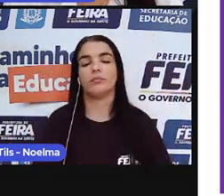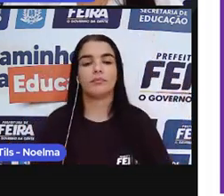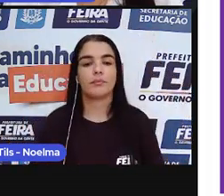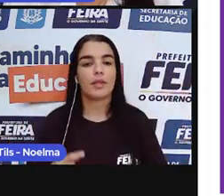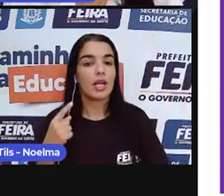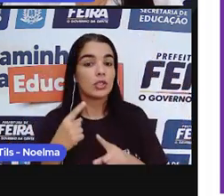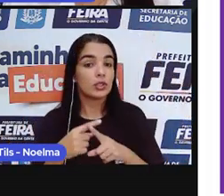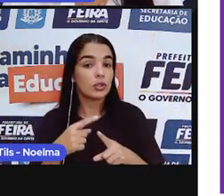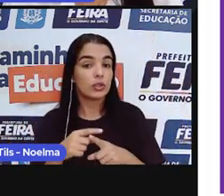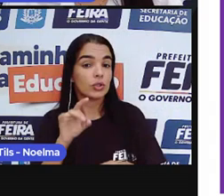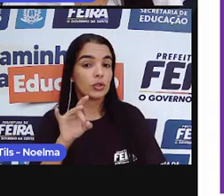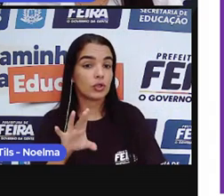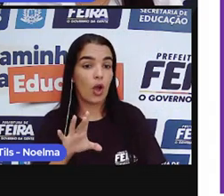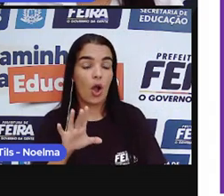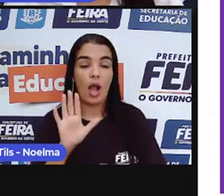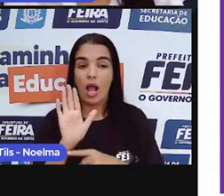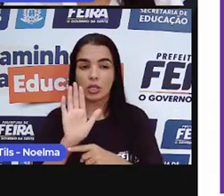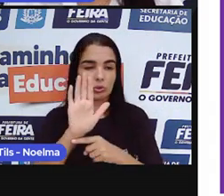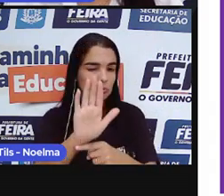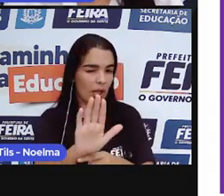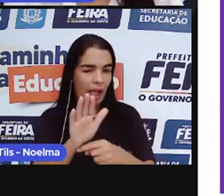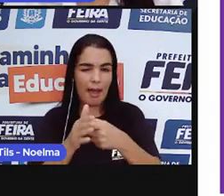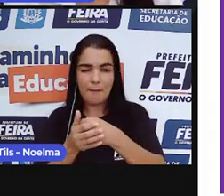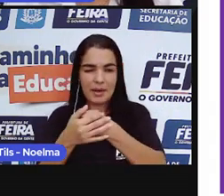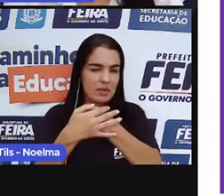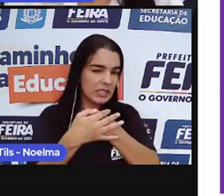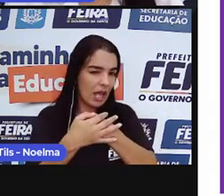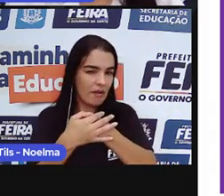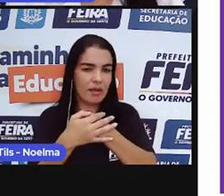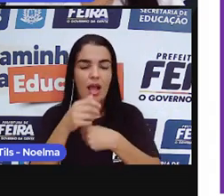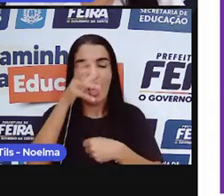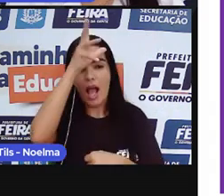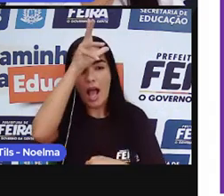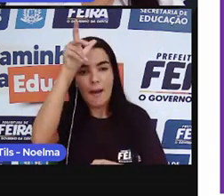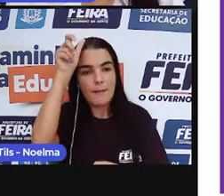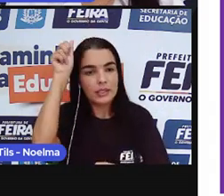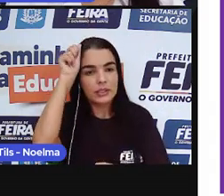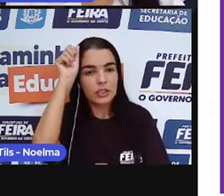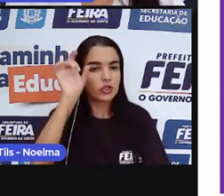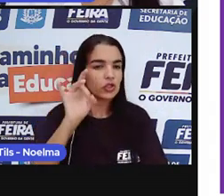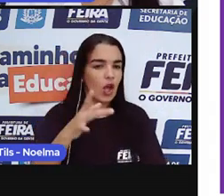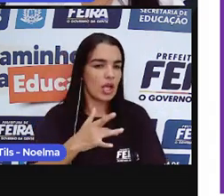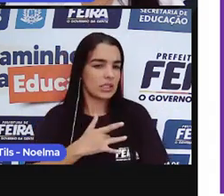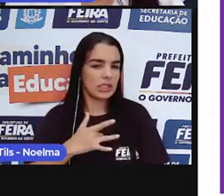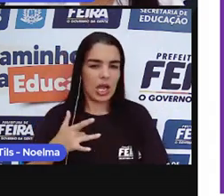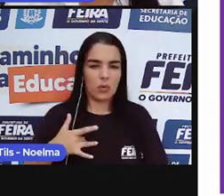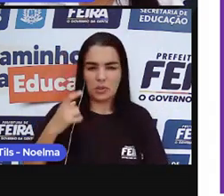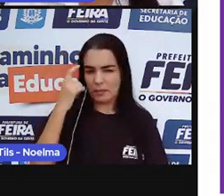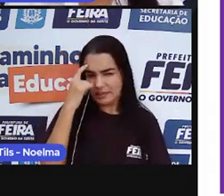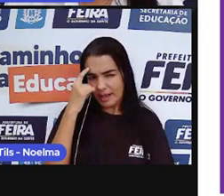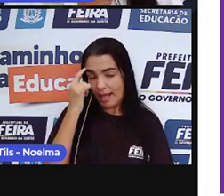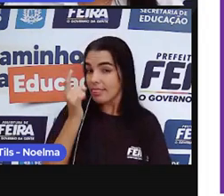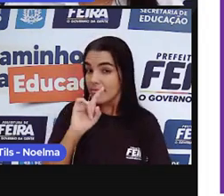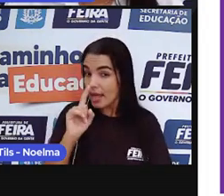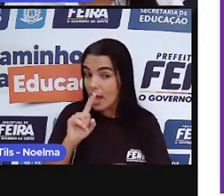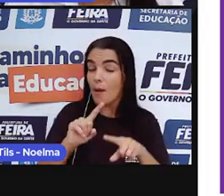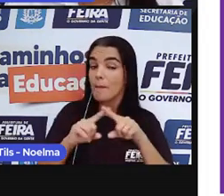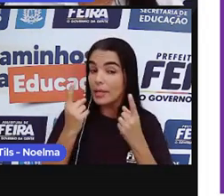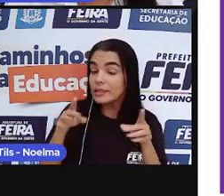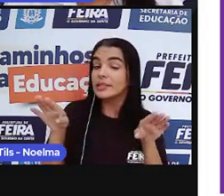ajudar a preservar a Amazônia pensando na nossa saúde, mas